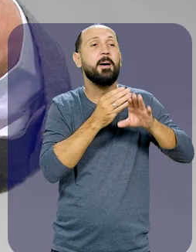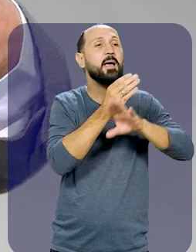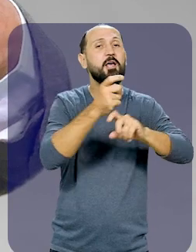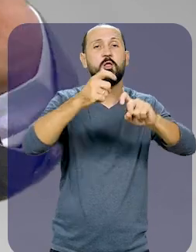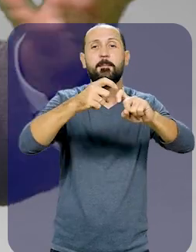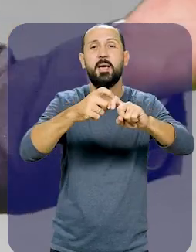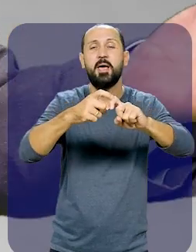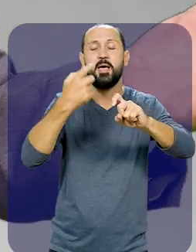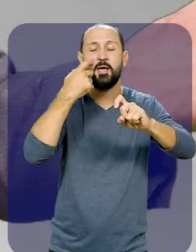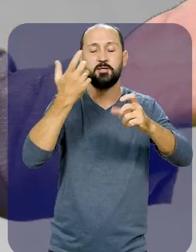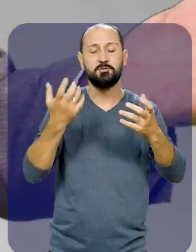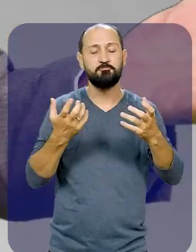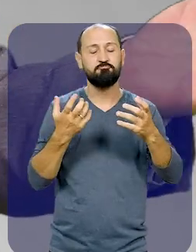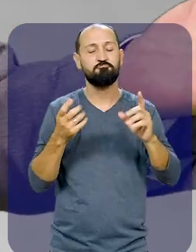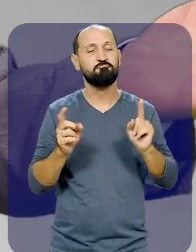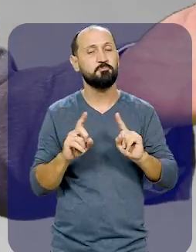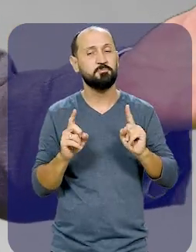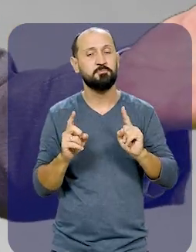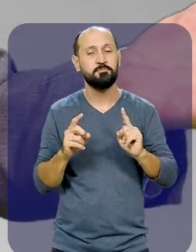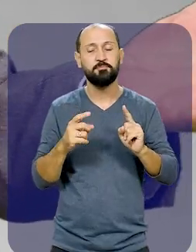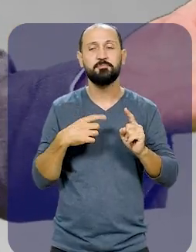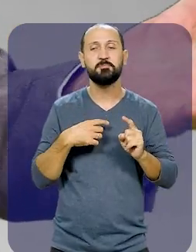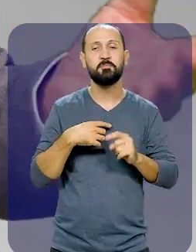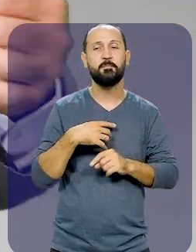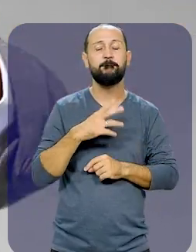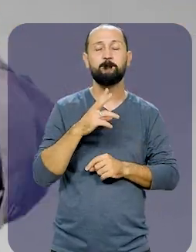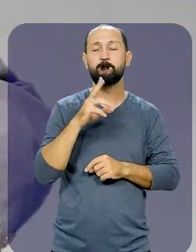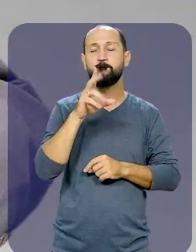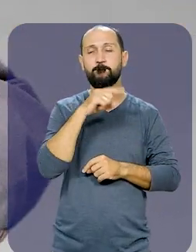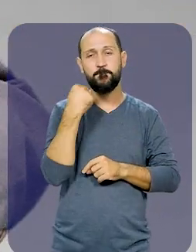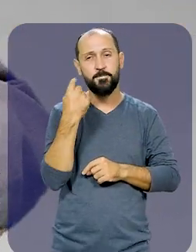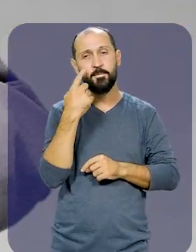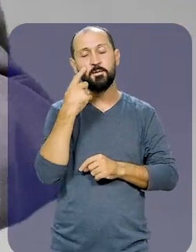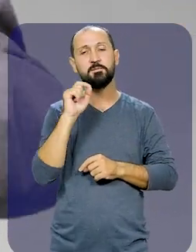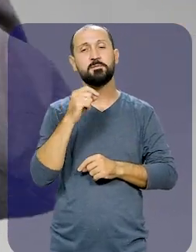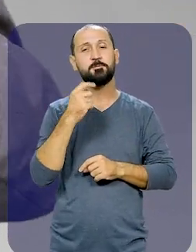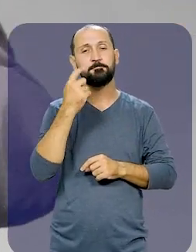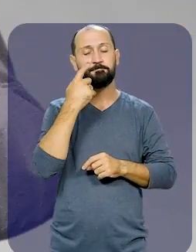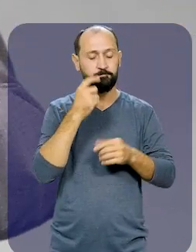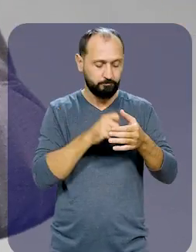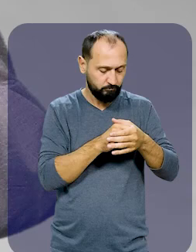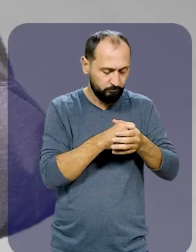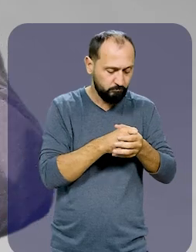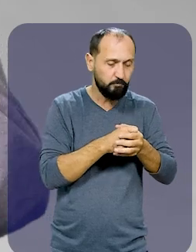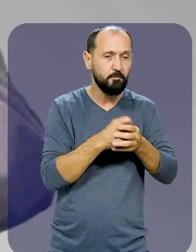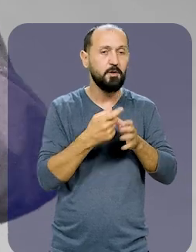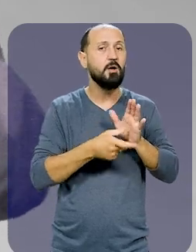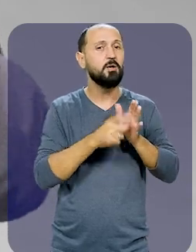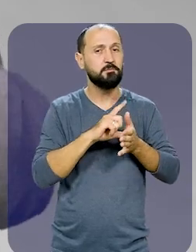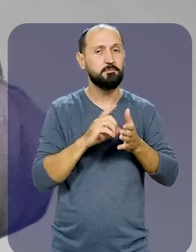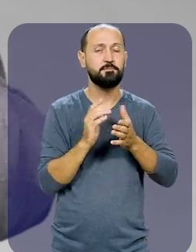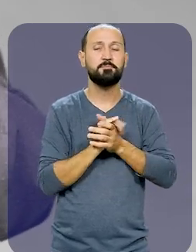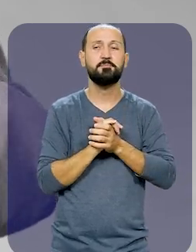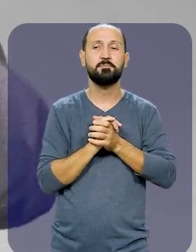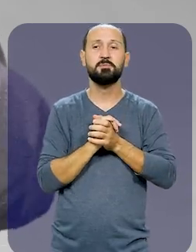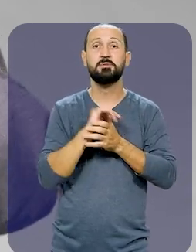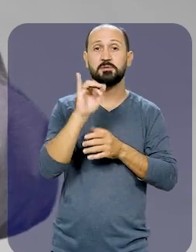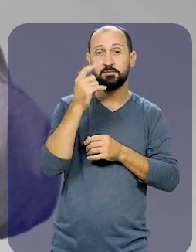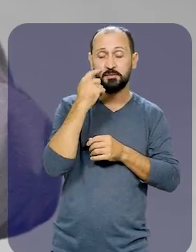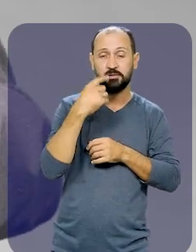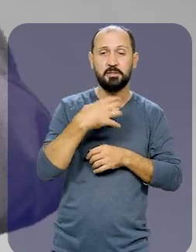médico com um câncer de mama que vai ser fatal. Então, se tem um nódulozinho pequenininho, vamos ser precoce. Se você